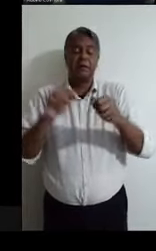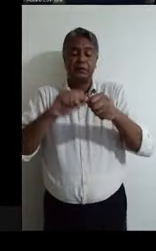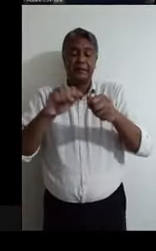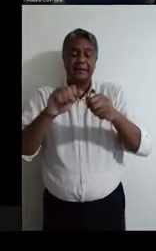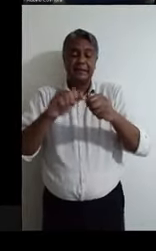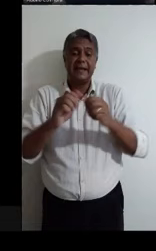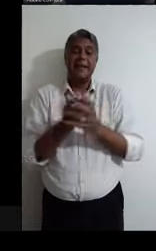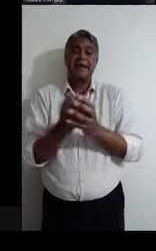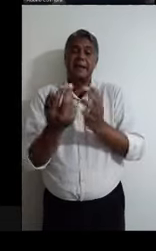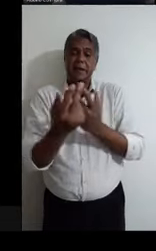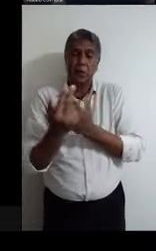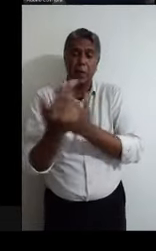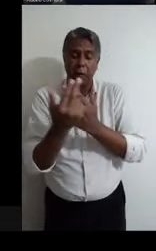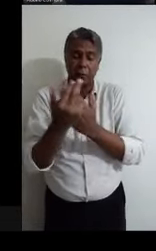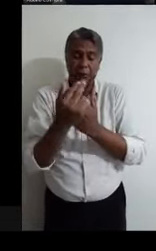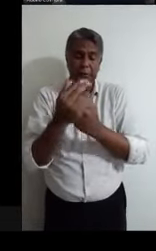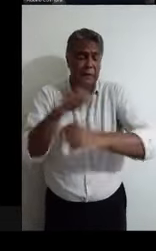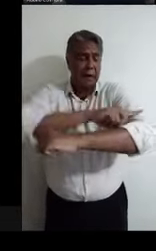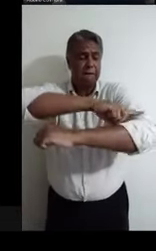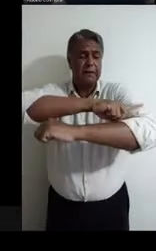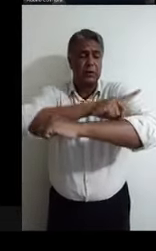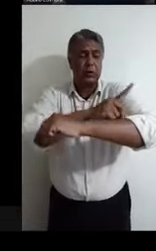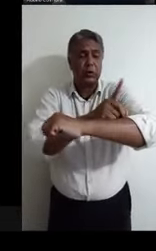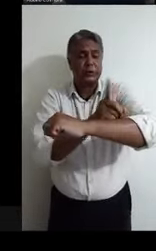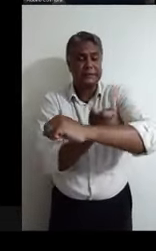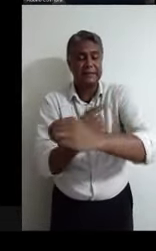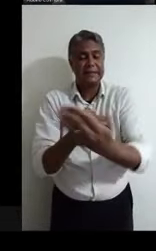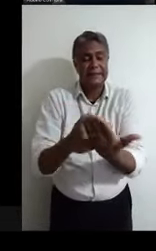velocidade final da velocidade inicial.